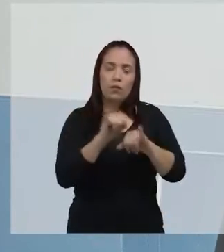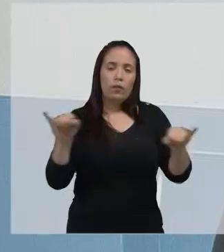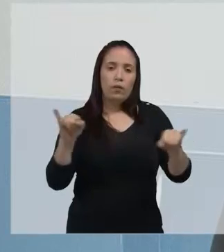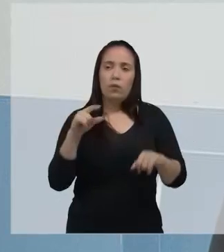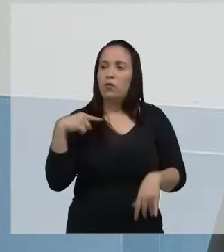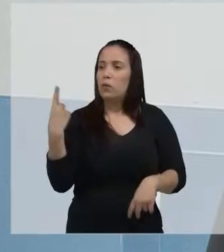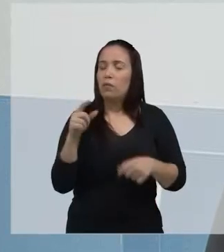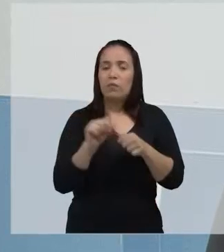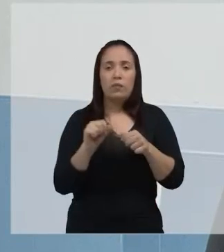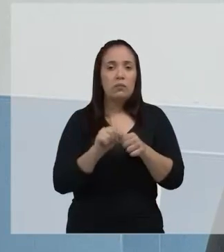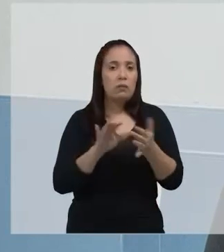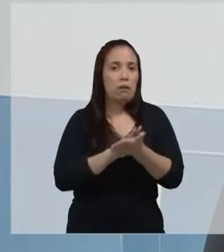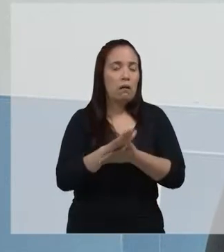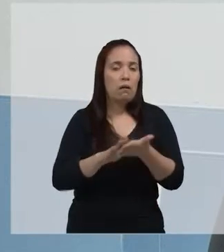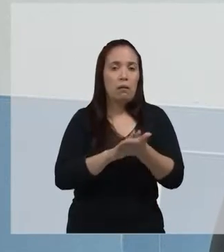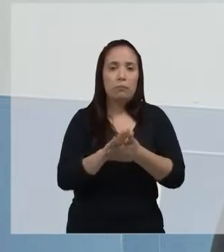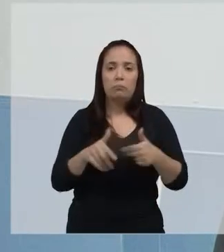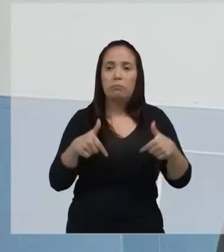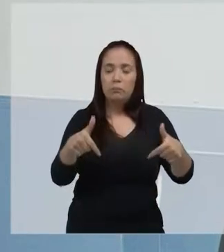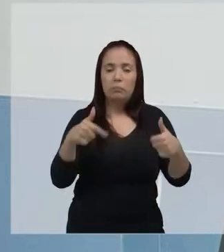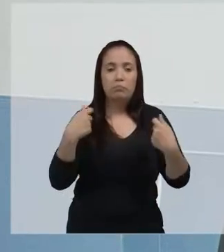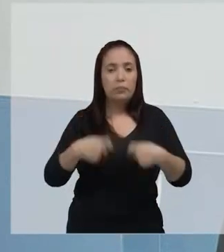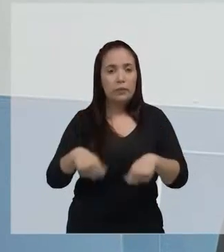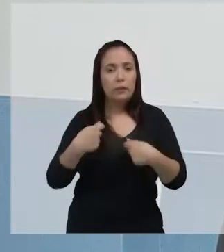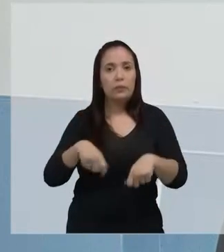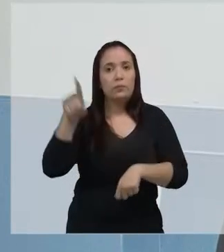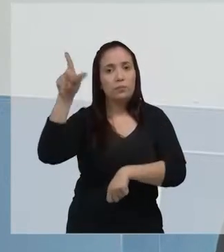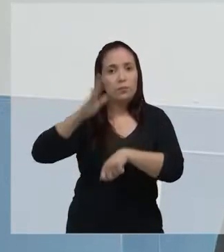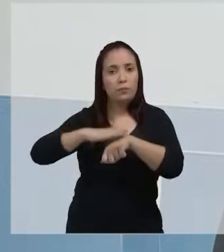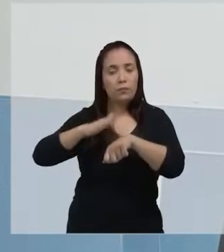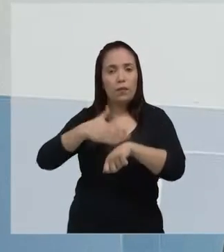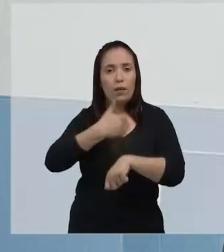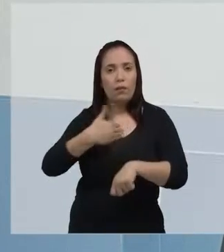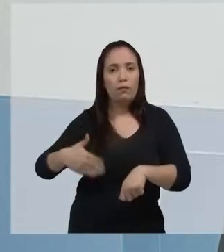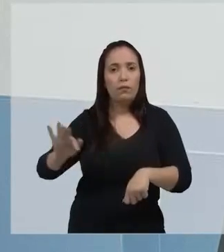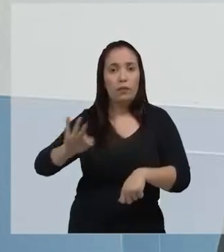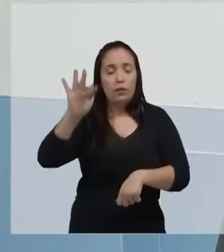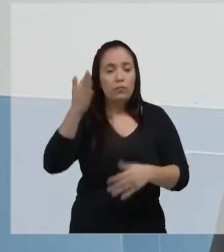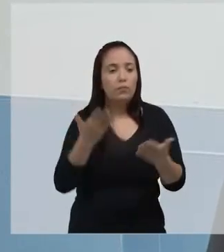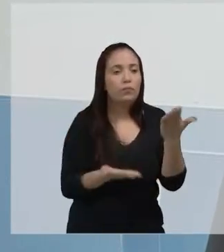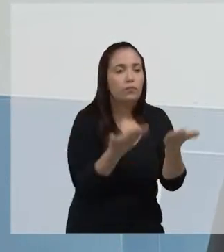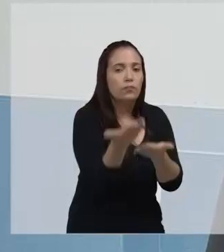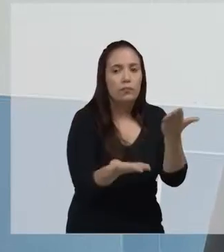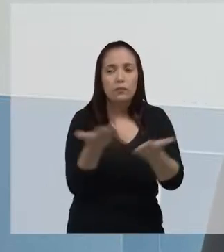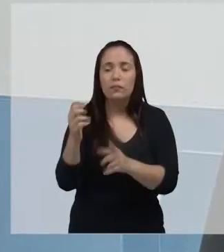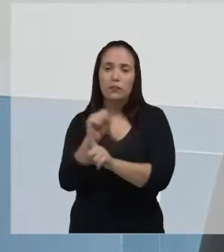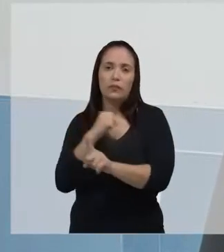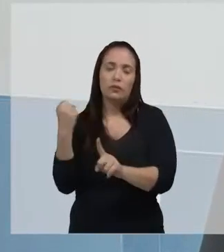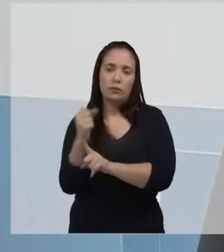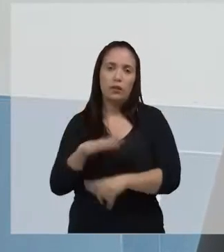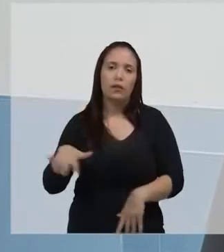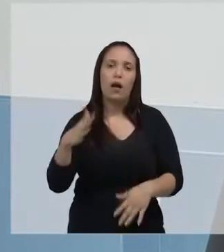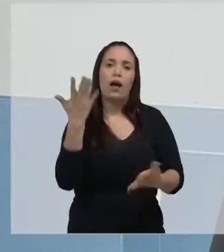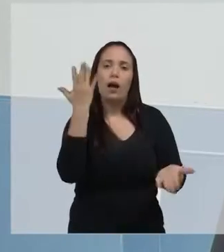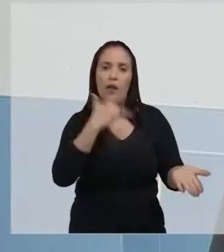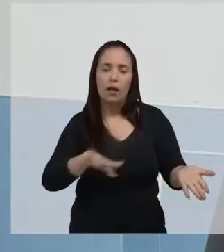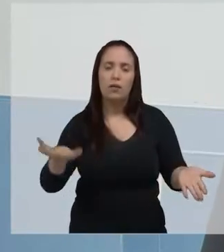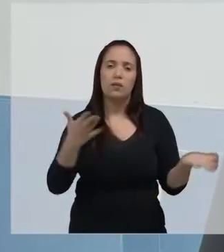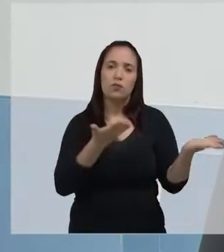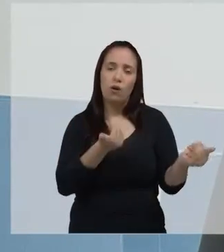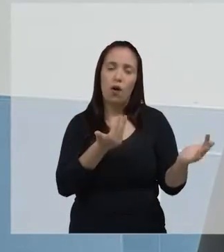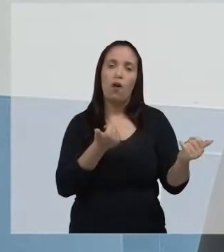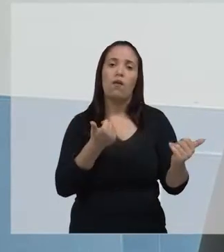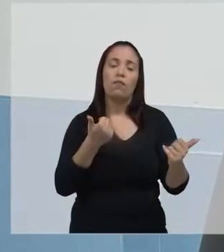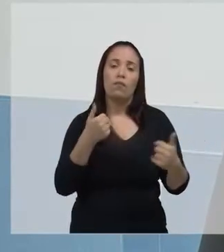nós não podemos fazer nada se não houver um trabalho muito forte na área social. A gente diz sempre, com crianças,